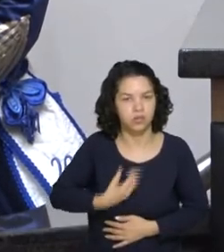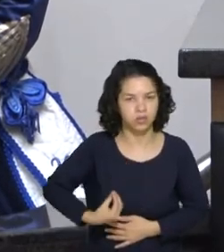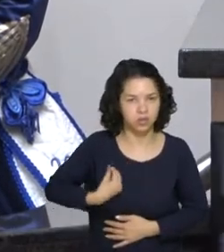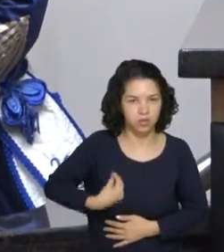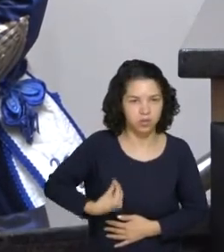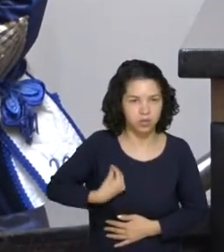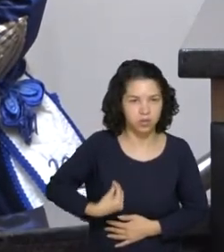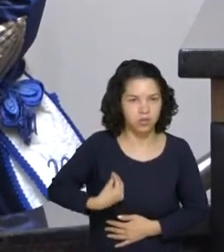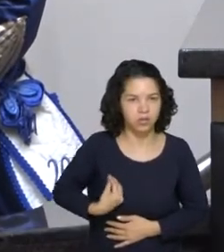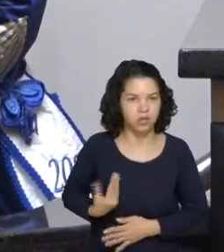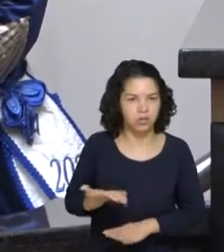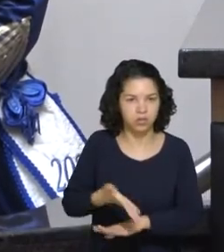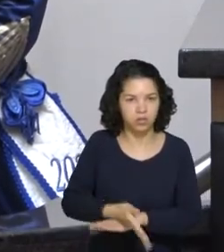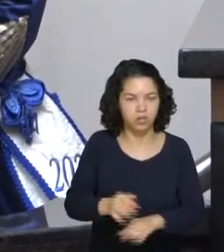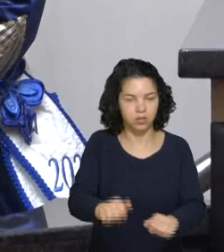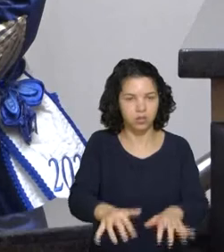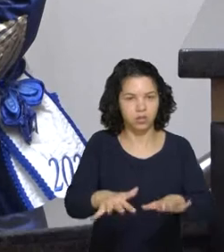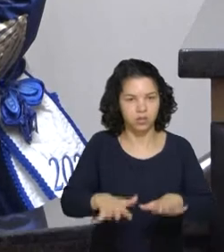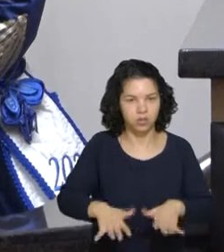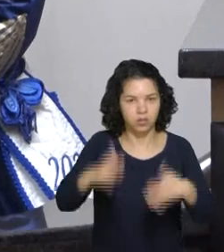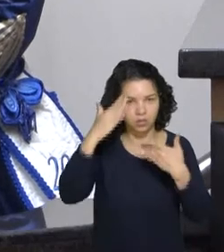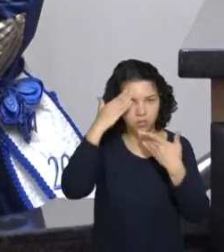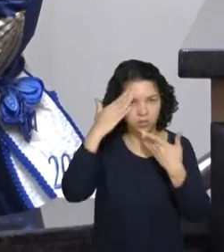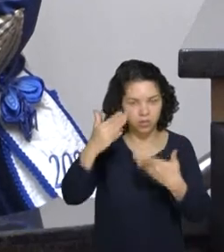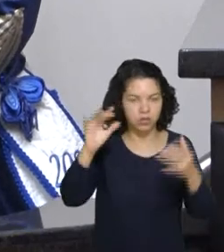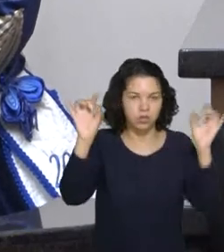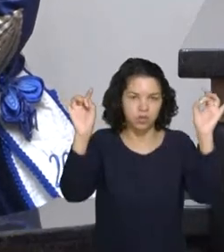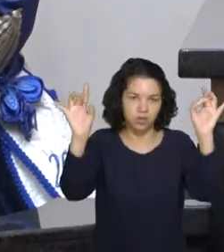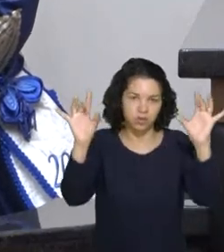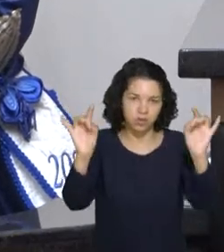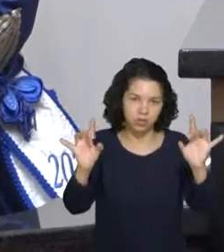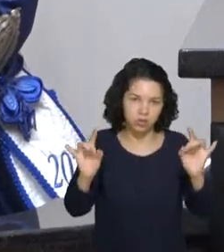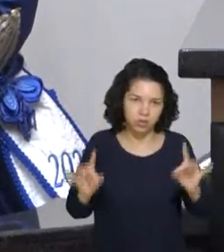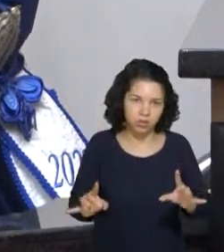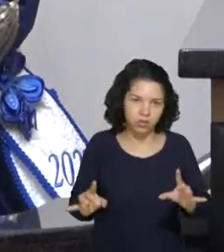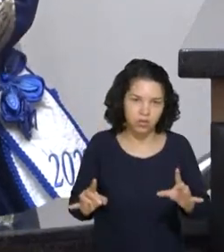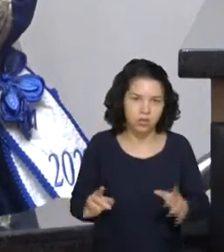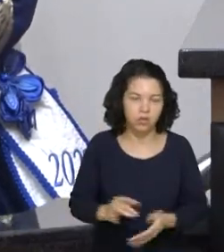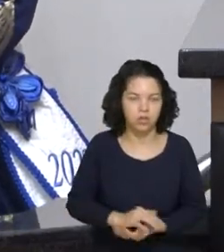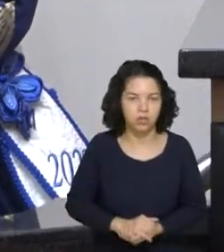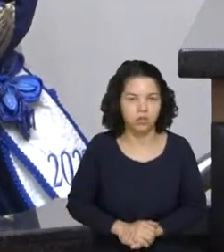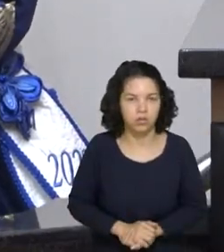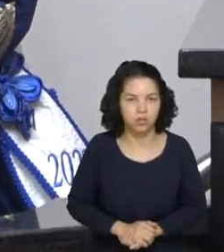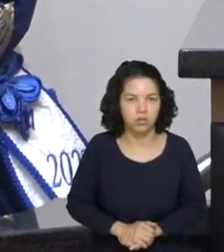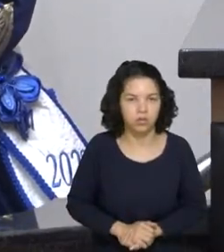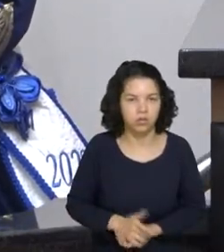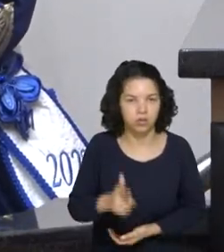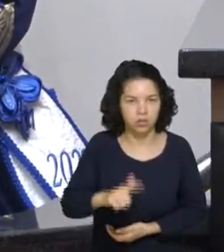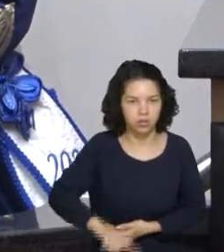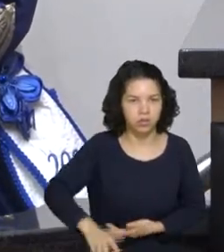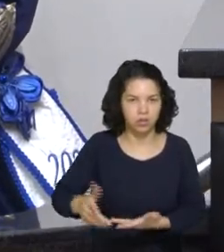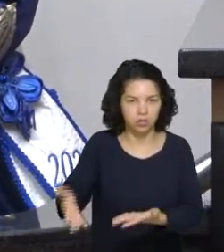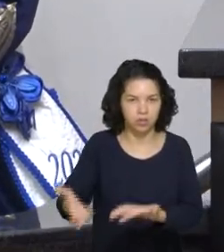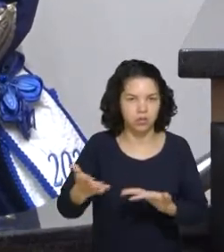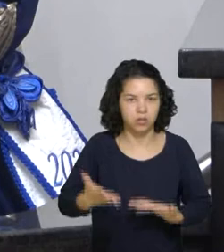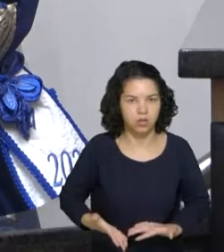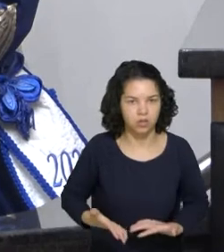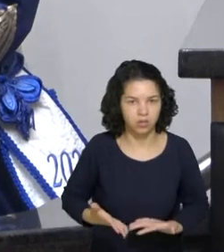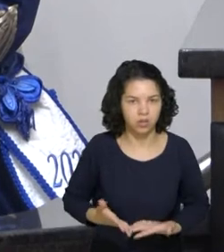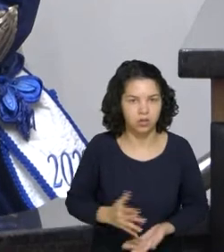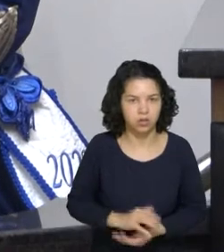sessão. Agradecer pela oportunidade de estarmos aqui hoje. Então, reforçar o convite e elas vão,